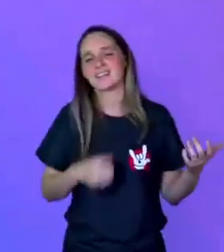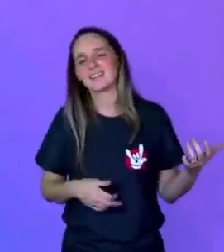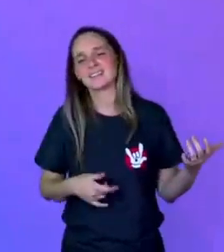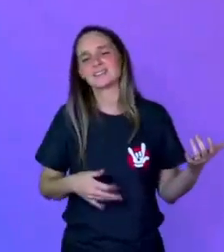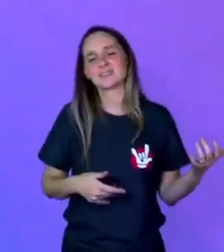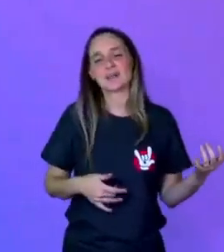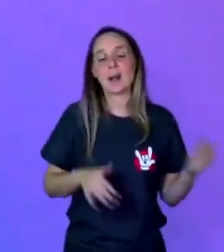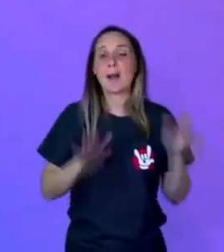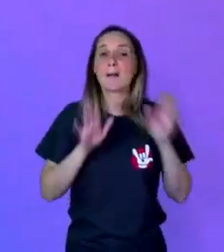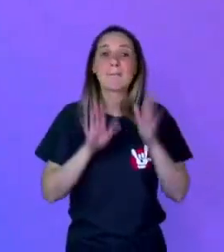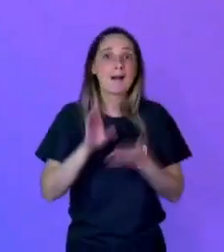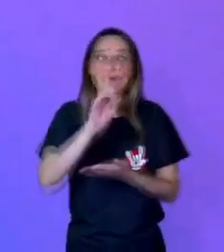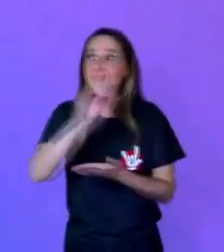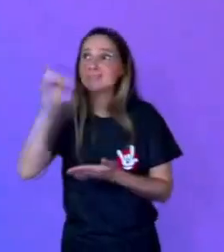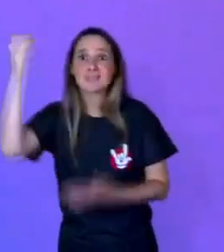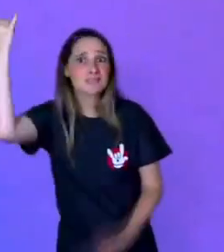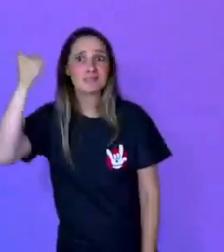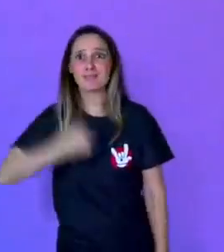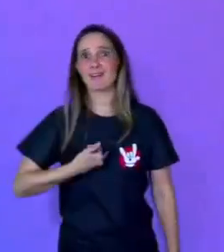vocês vão ter que me engolir, cara.